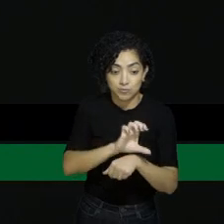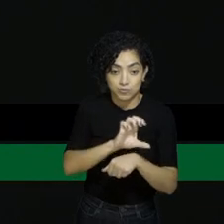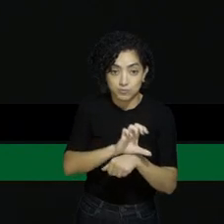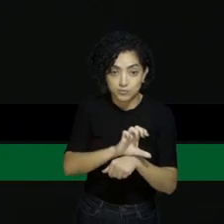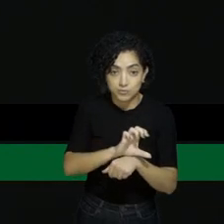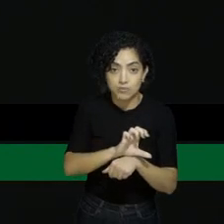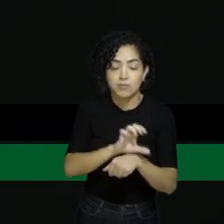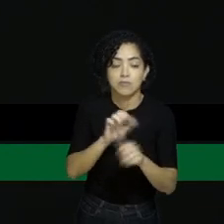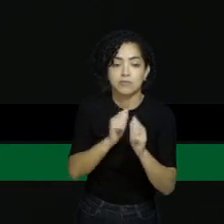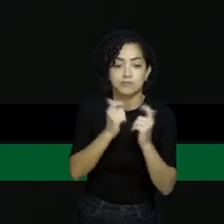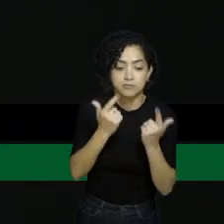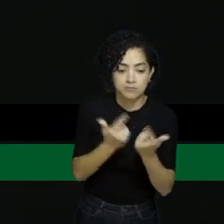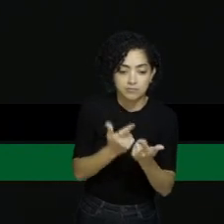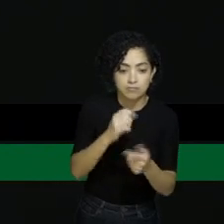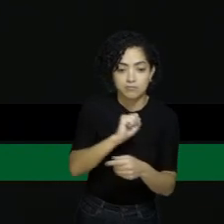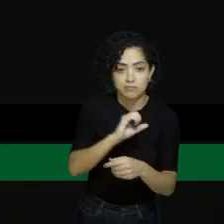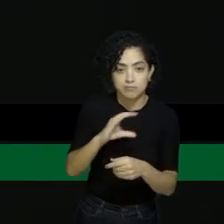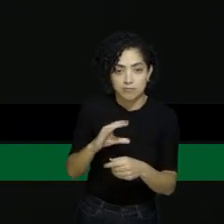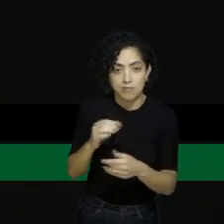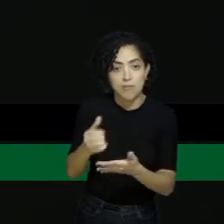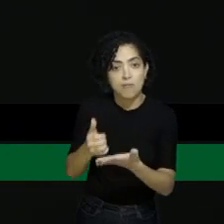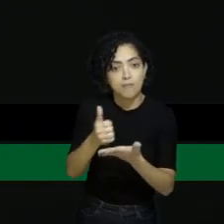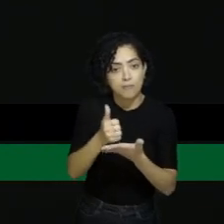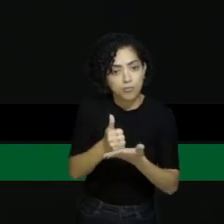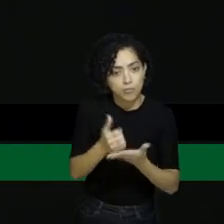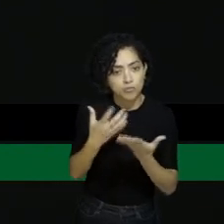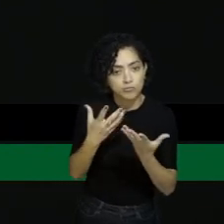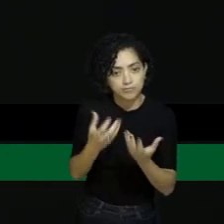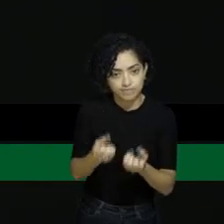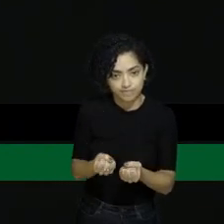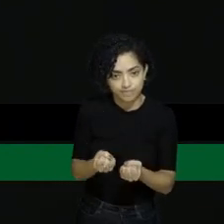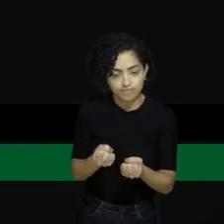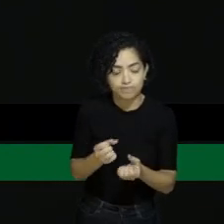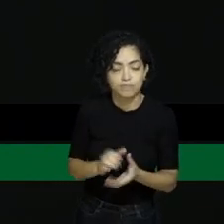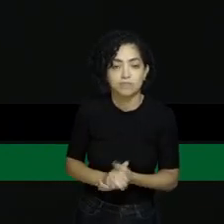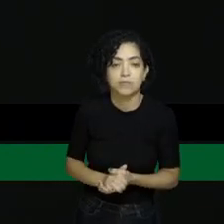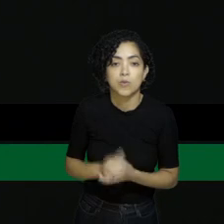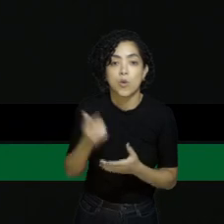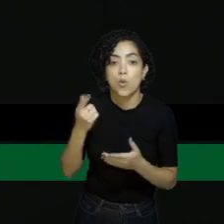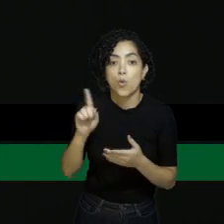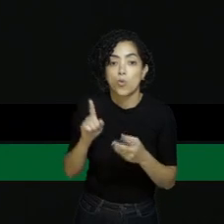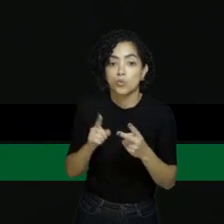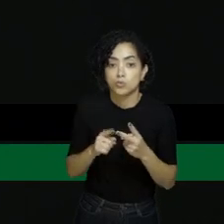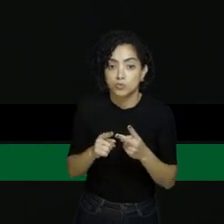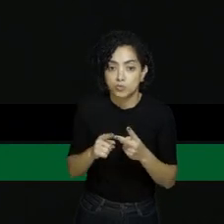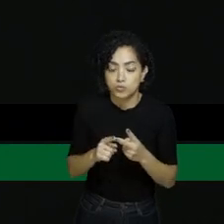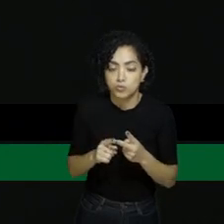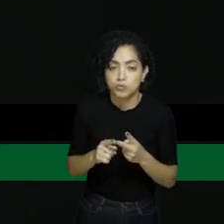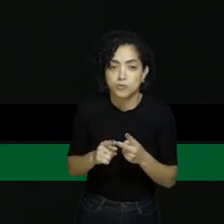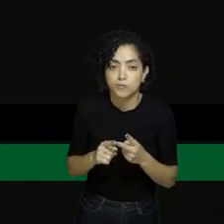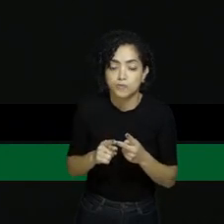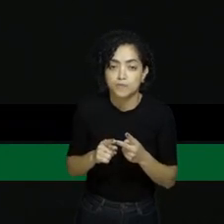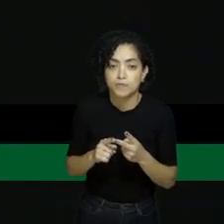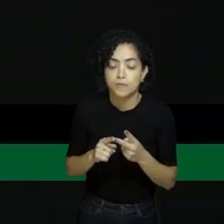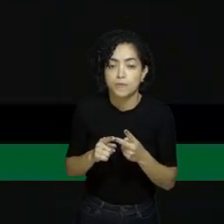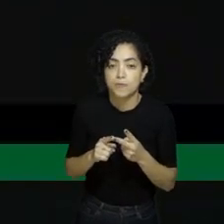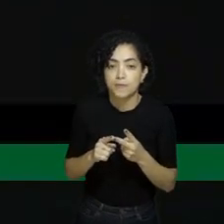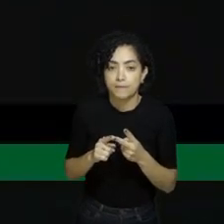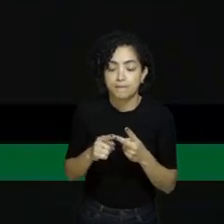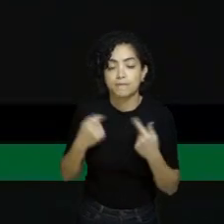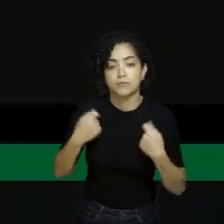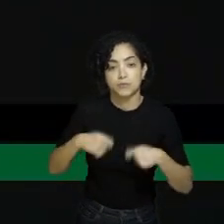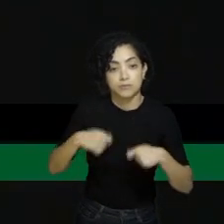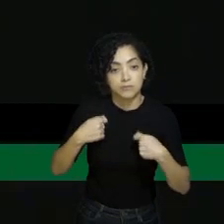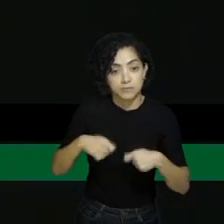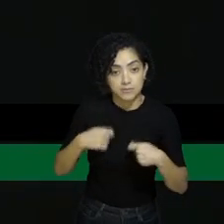que a Assembleia, abrace essa questão. E a outra questão que queremos trazer aqui é da